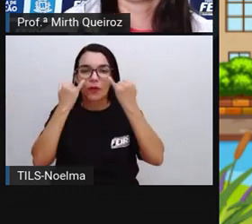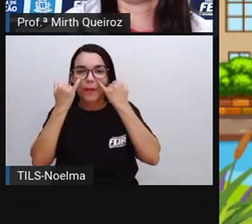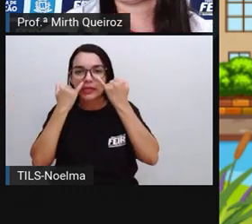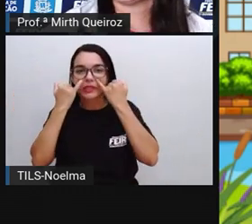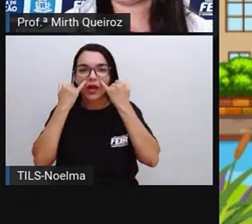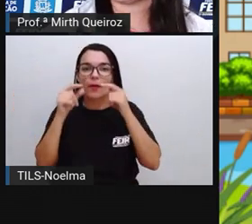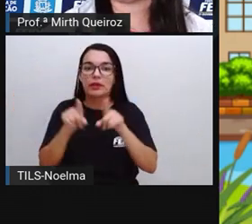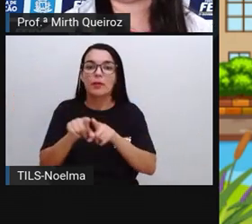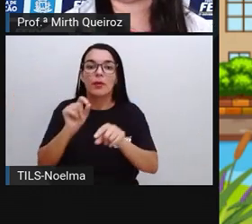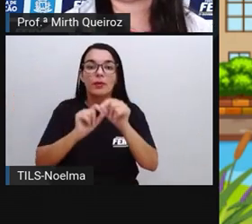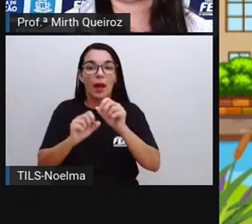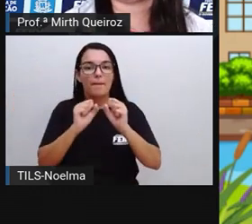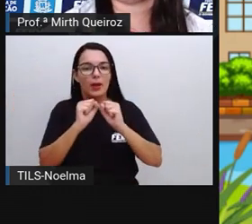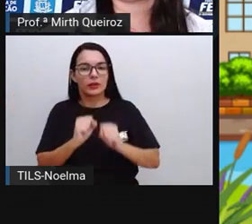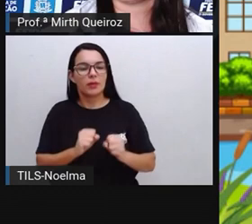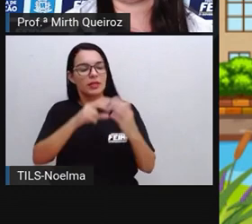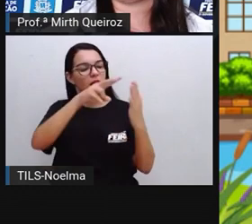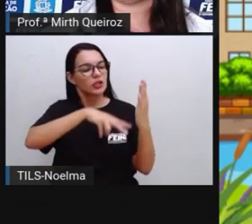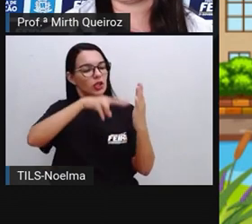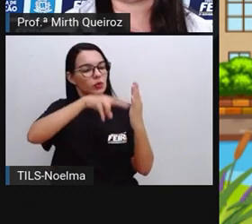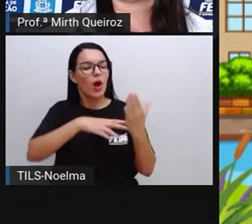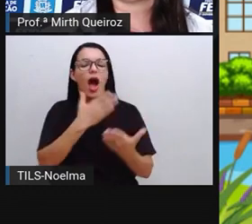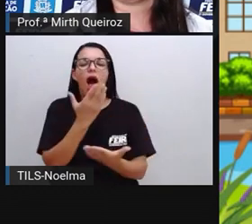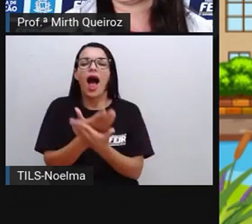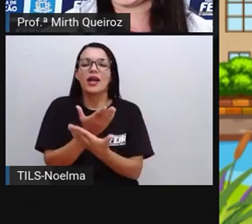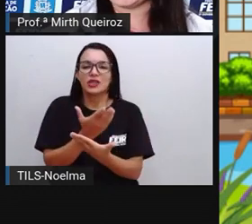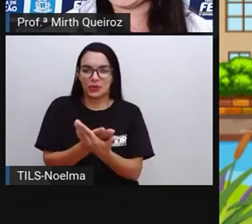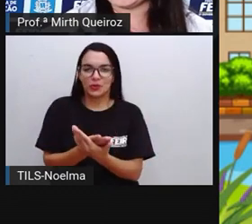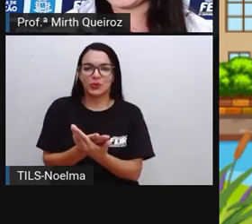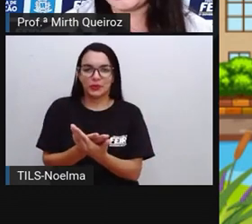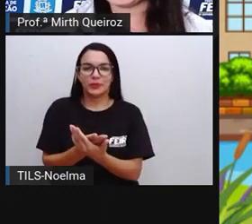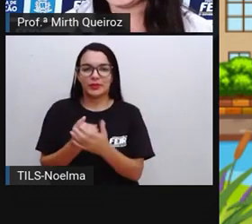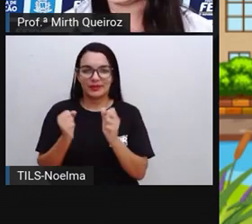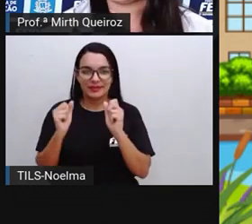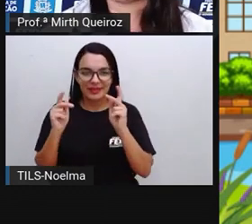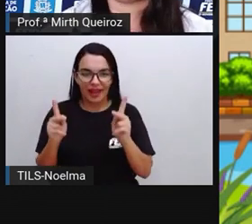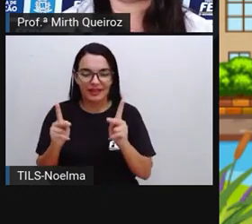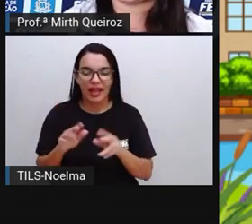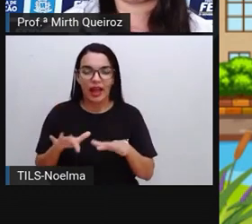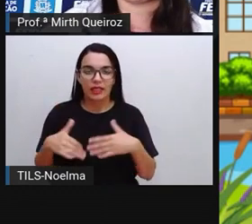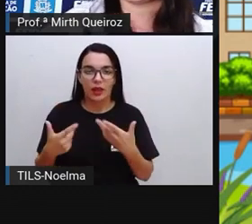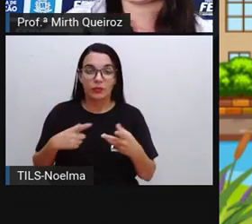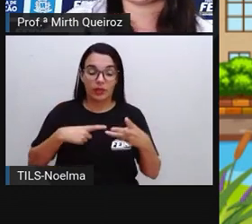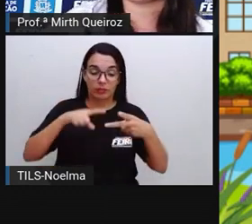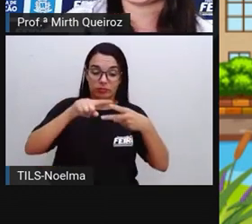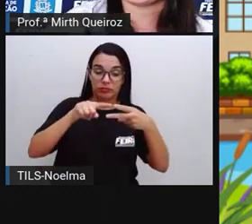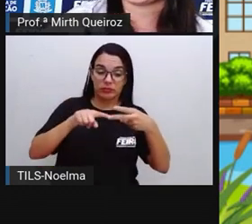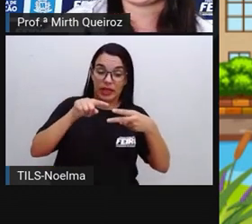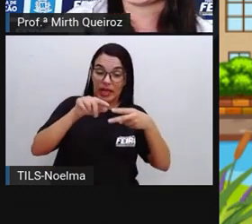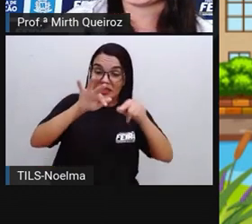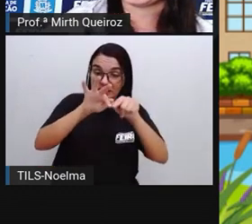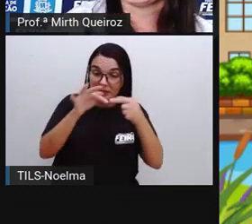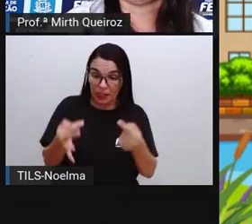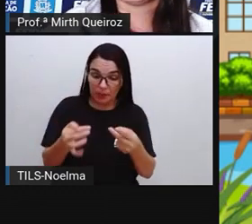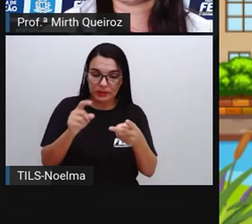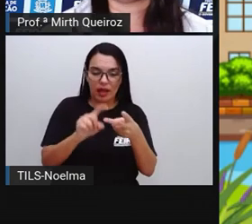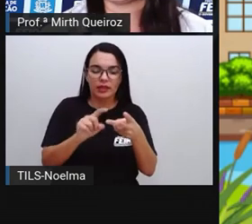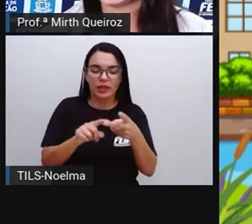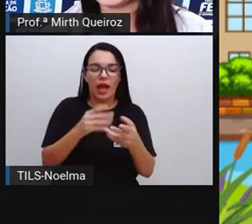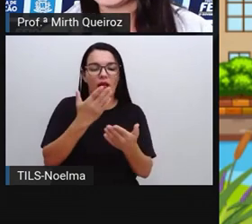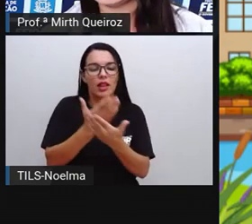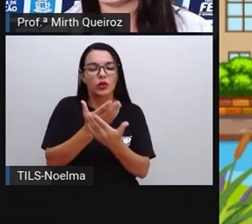E este grupo a gente pode chamar de leitura-estudo, certo? Então, nós temos a leitura simples, que é para prazer. E